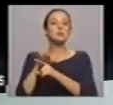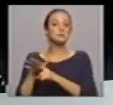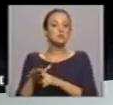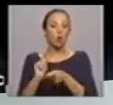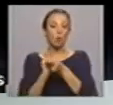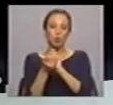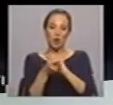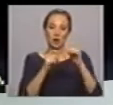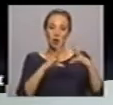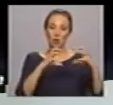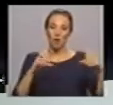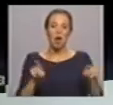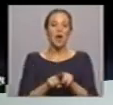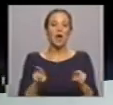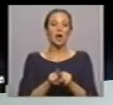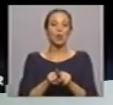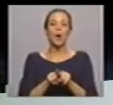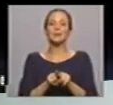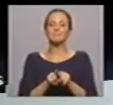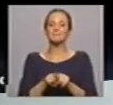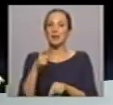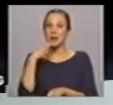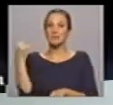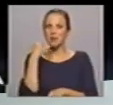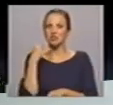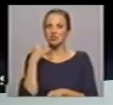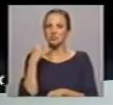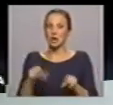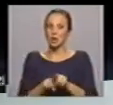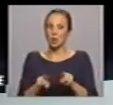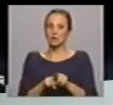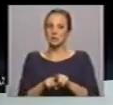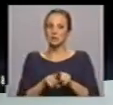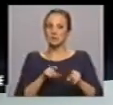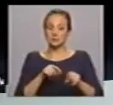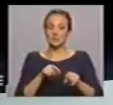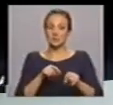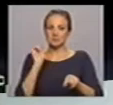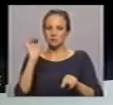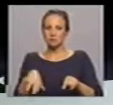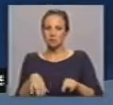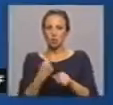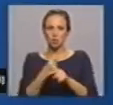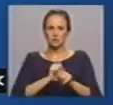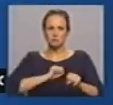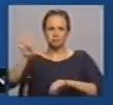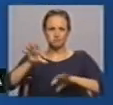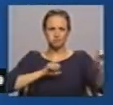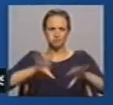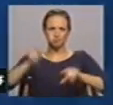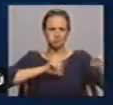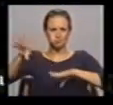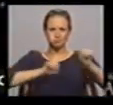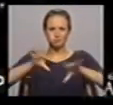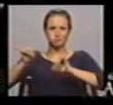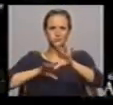nuvem de Oort, olha, é como se fosse agitar uma colmeia. Aquilo começa a tirar, digamos assim, corpos, cometas, alguns se calhar para